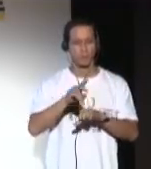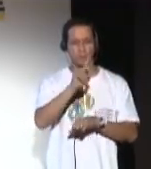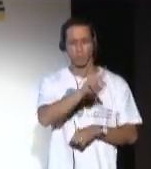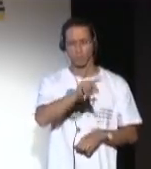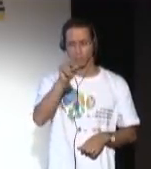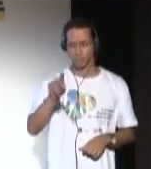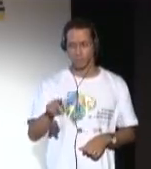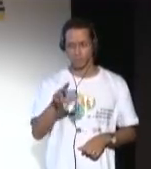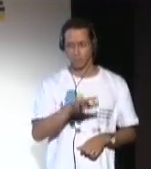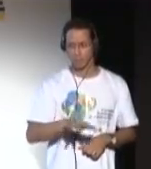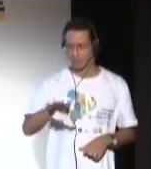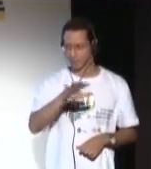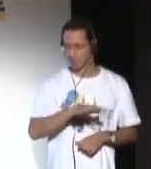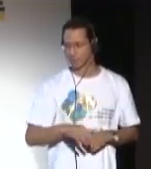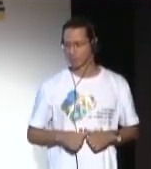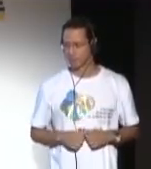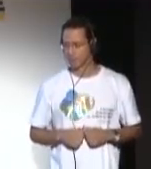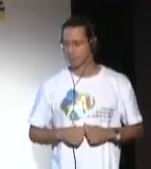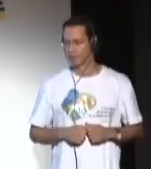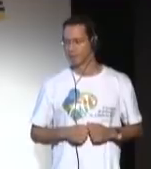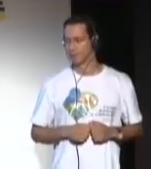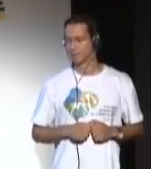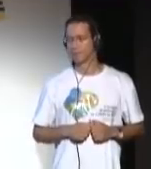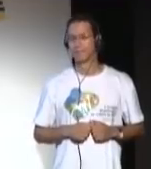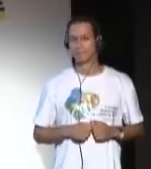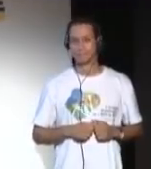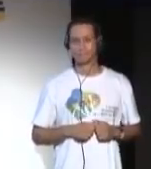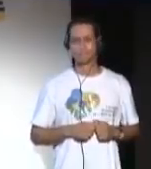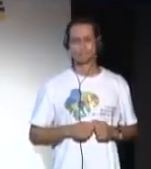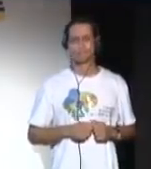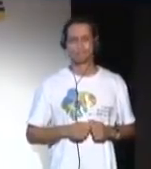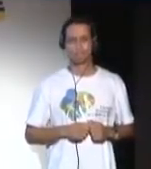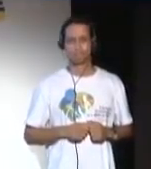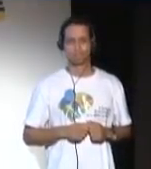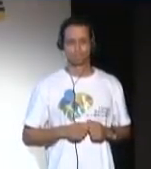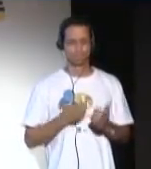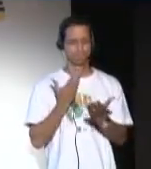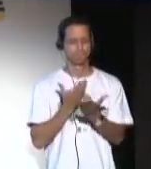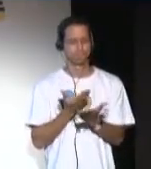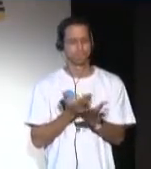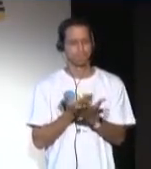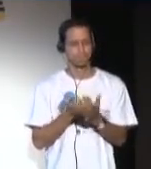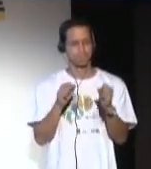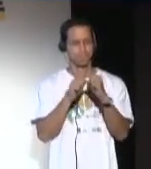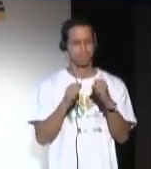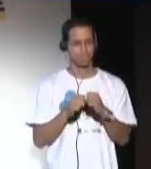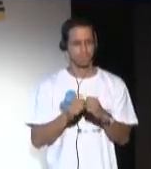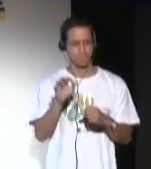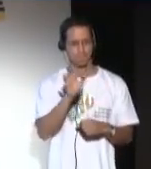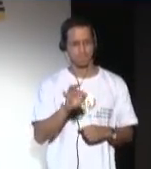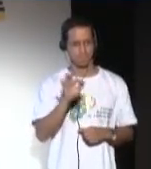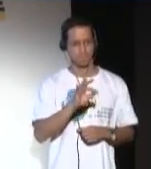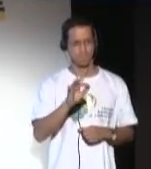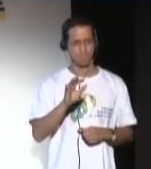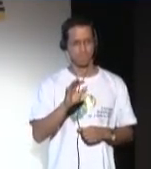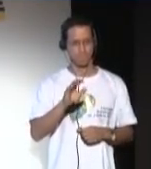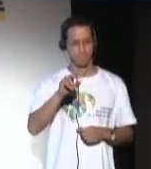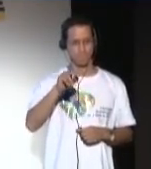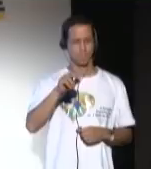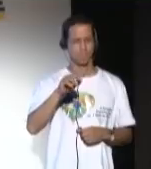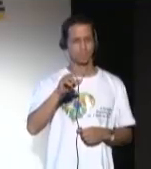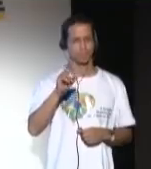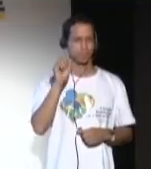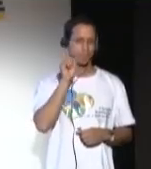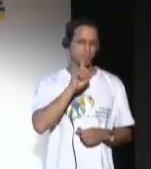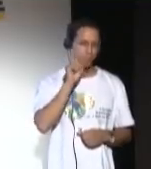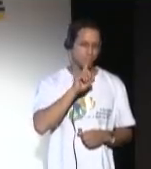os professores? Bom, em um estudo que foi produzido pela Academia Nacional de Educação dos Estados